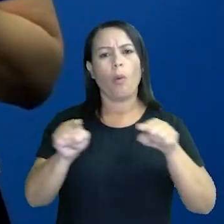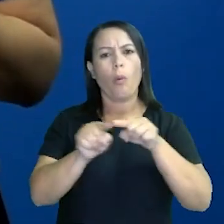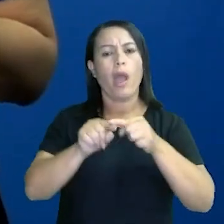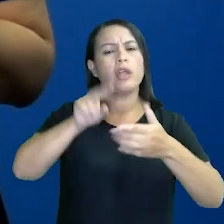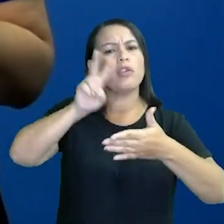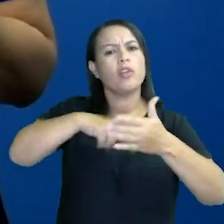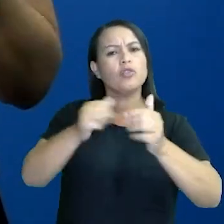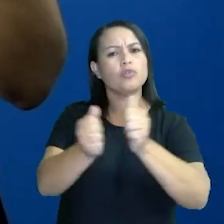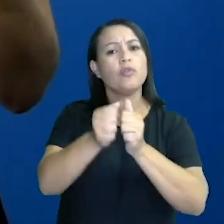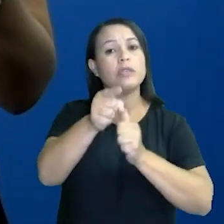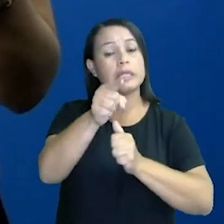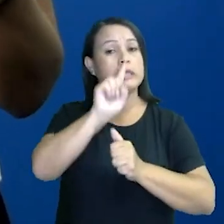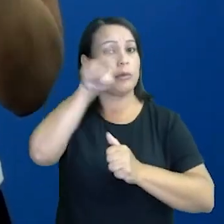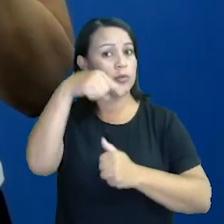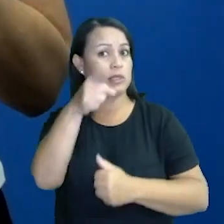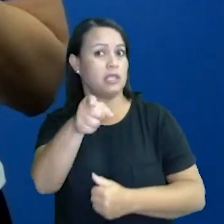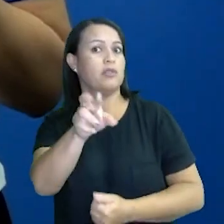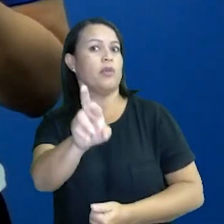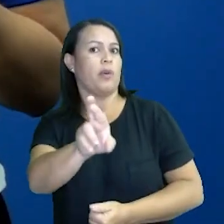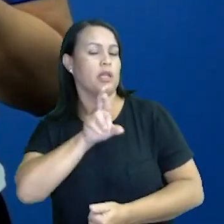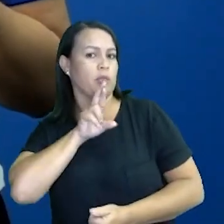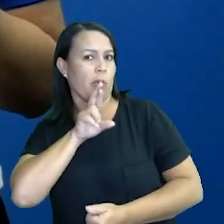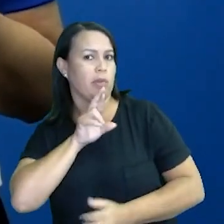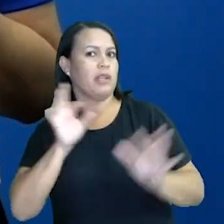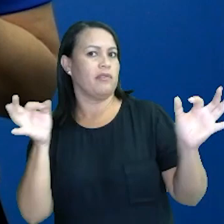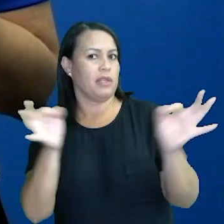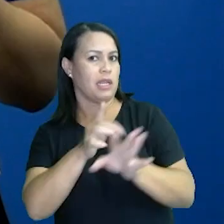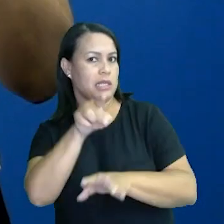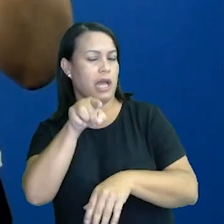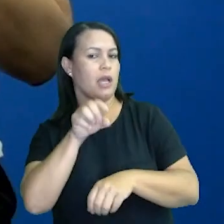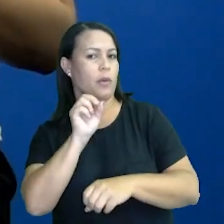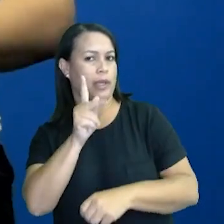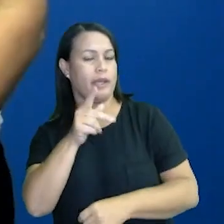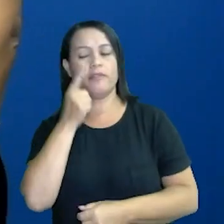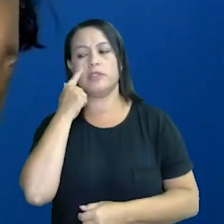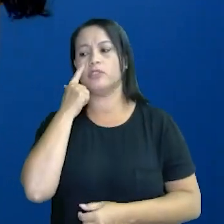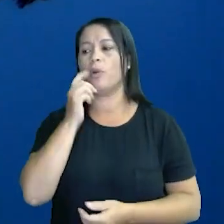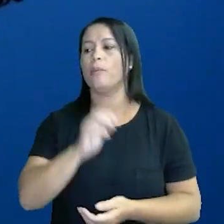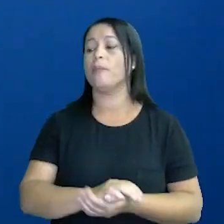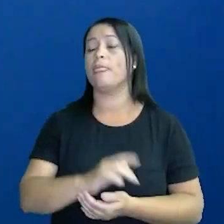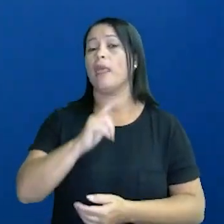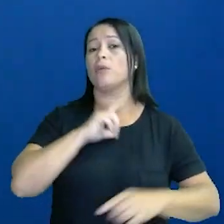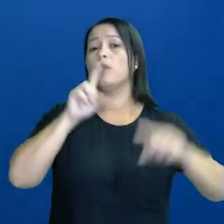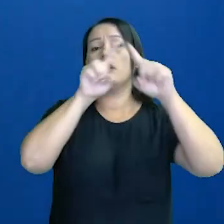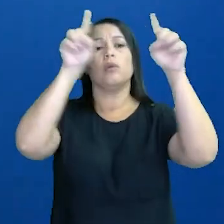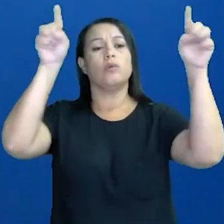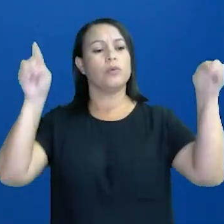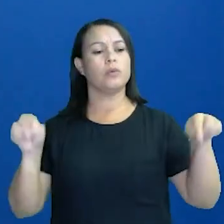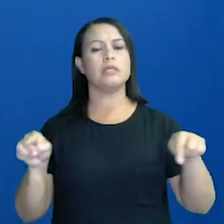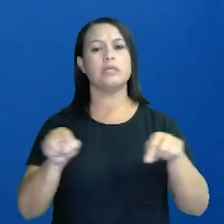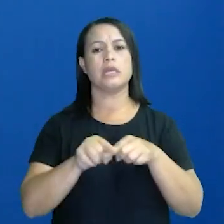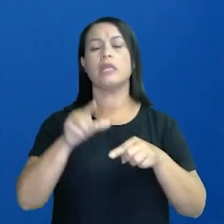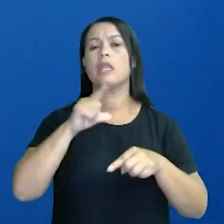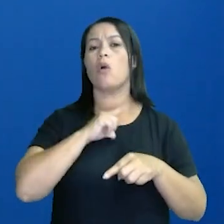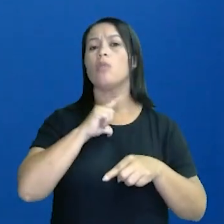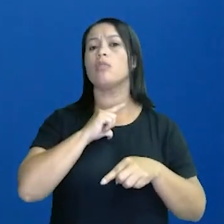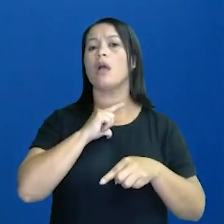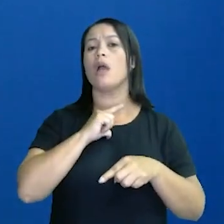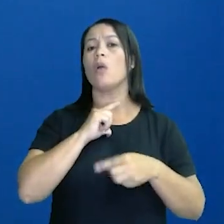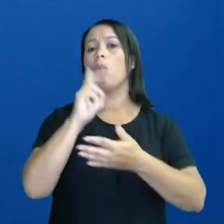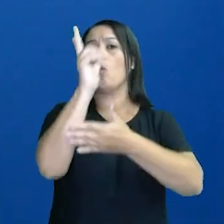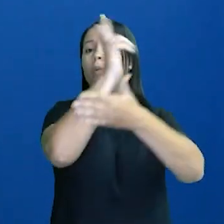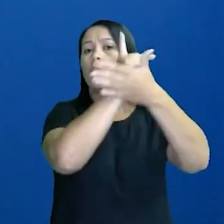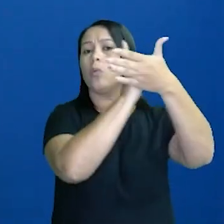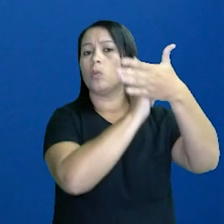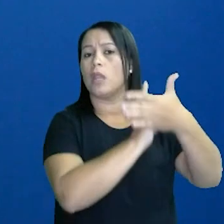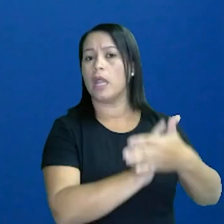com vocês e vocês depois vão terminando aí, tá certo? Ó, eu tenho o seguinte, aqui eu tenho o